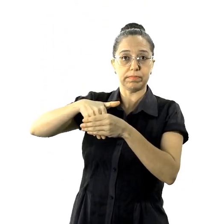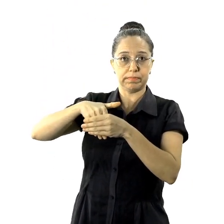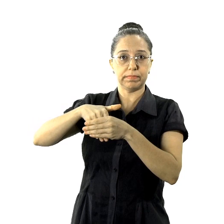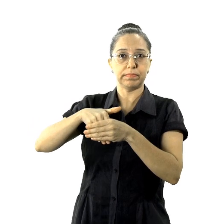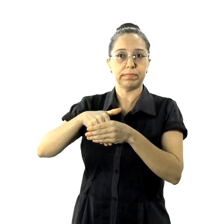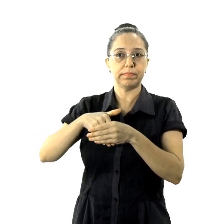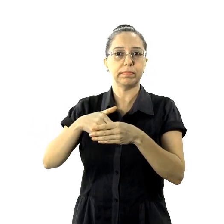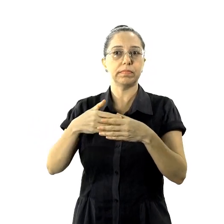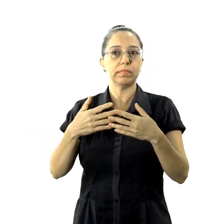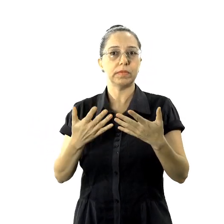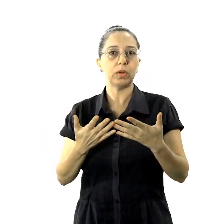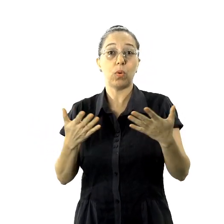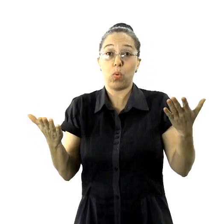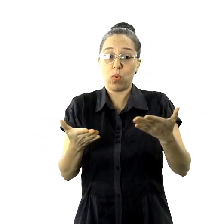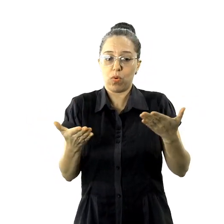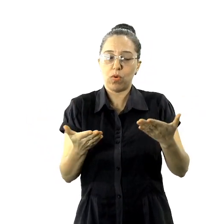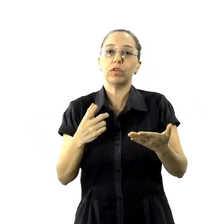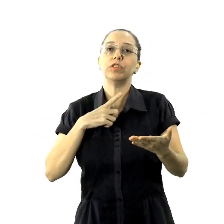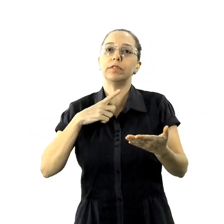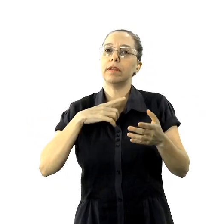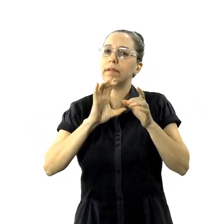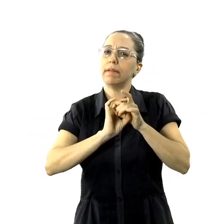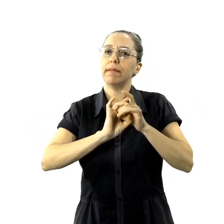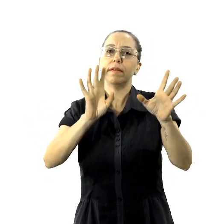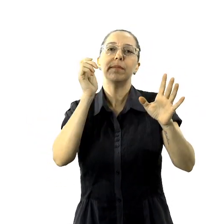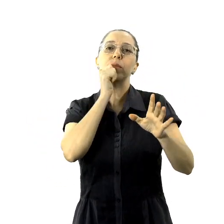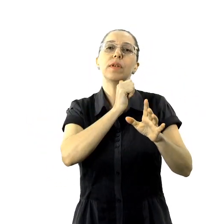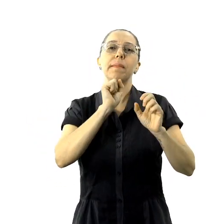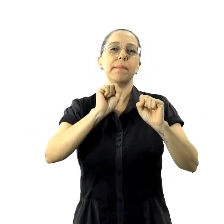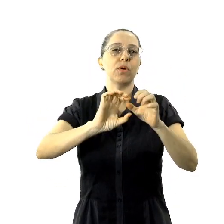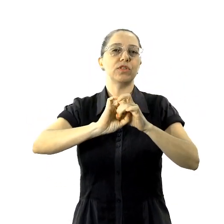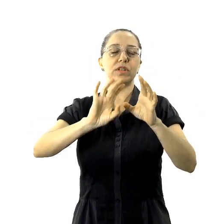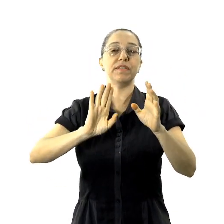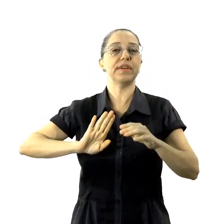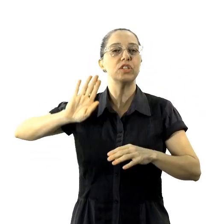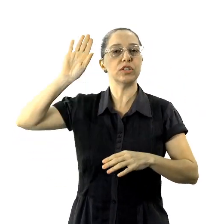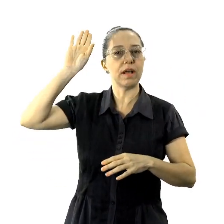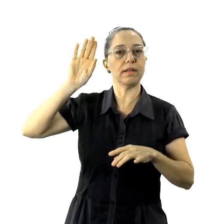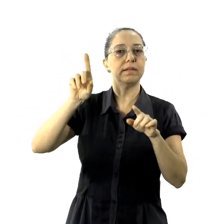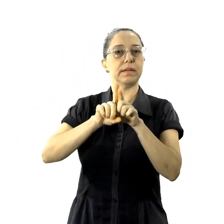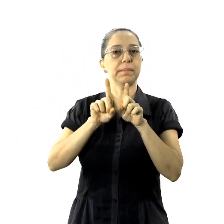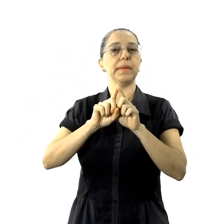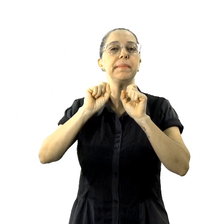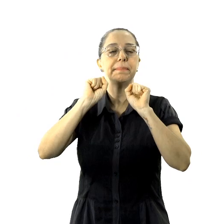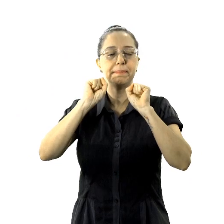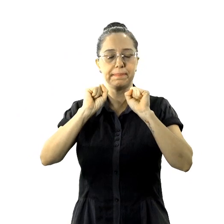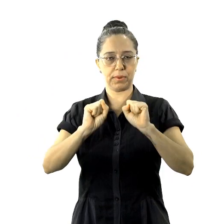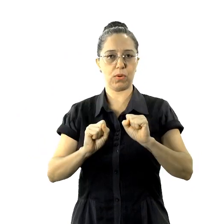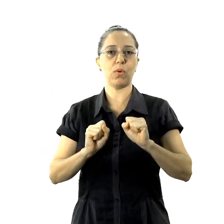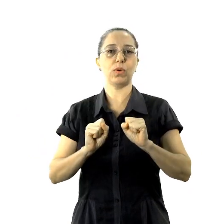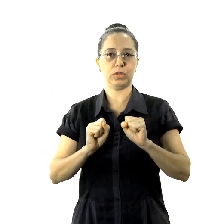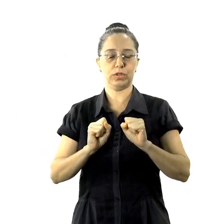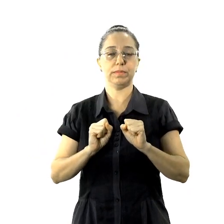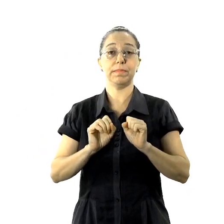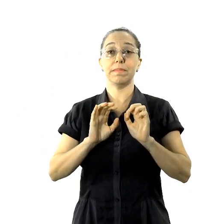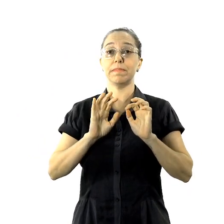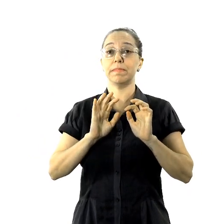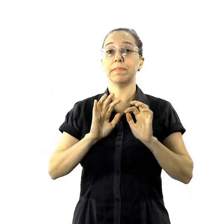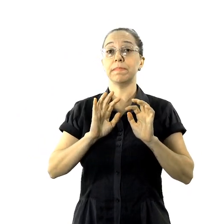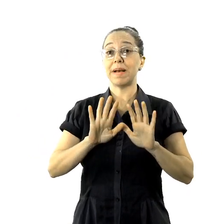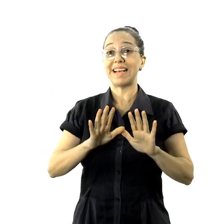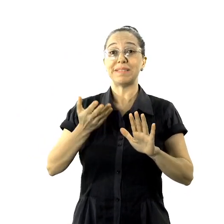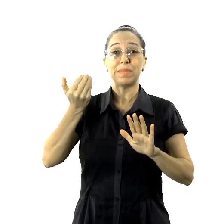situação comum, as mulheres podem votar, as mulheres podem até se candidatar, podem ser eleitas, enfim, isso